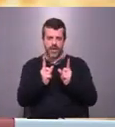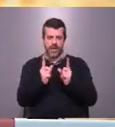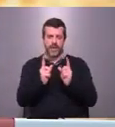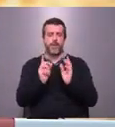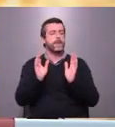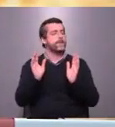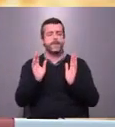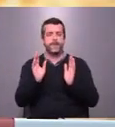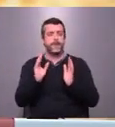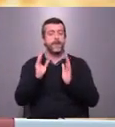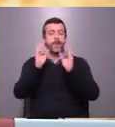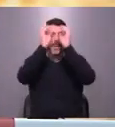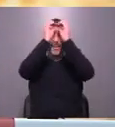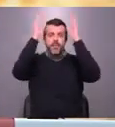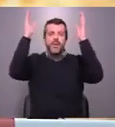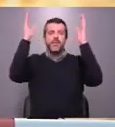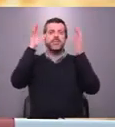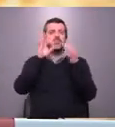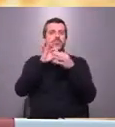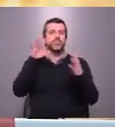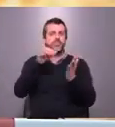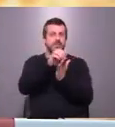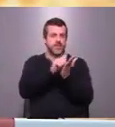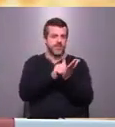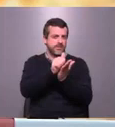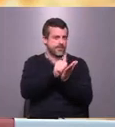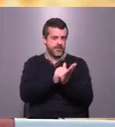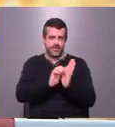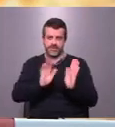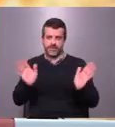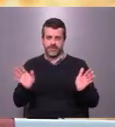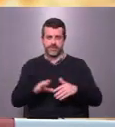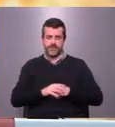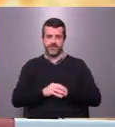percebendo que esta imagem tem pouco a ver com o Evangelho.